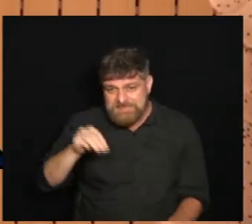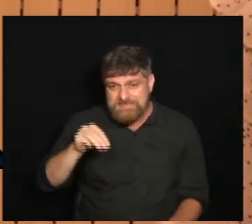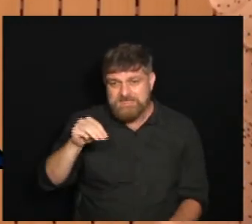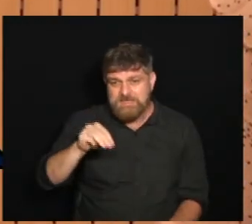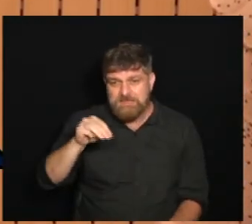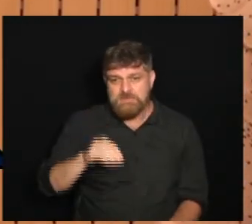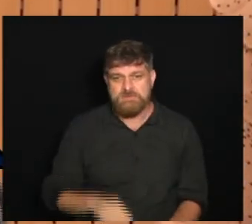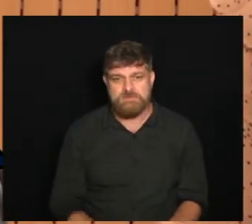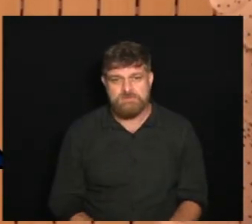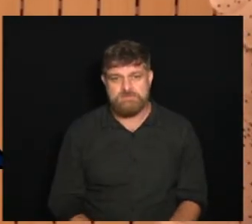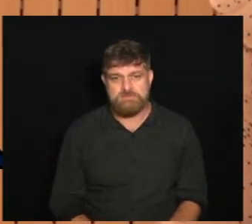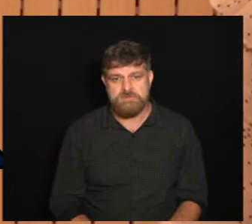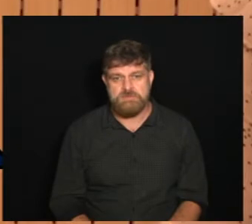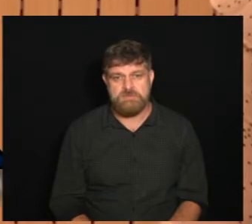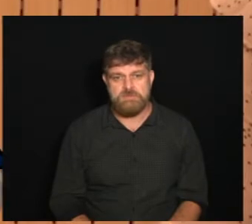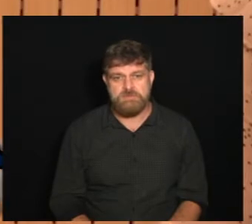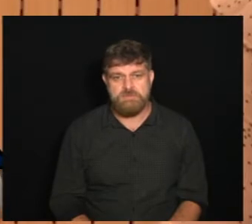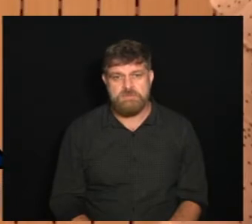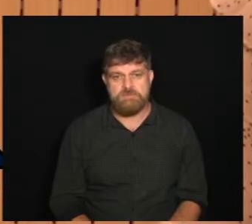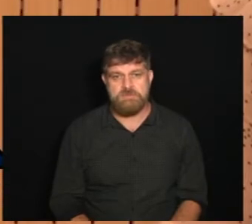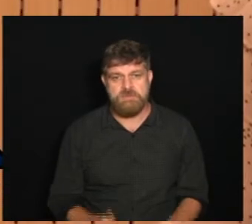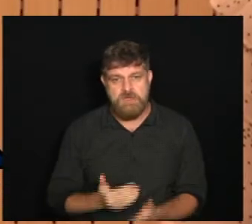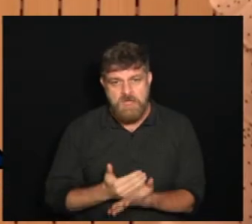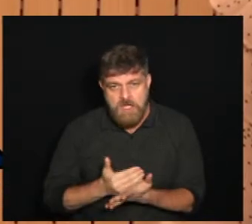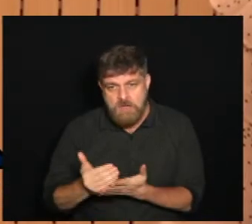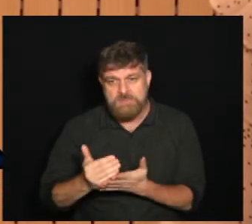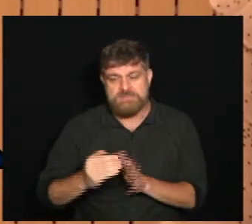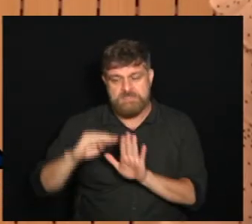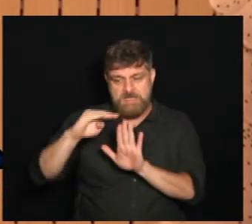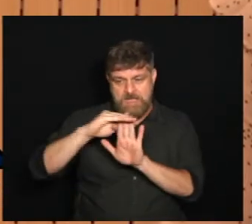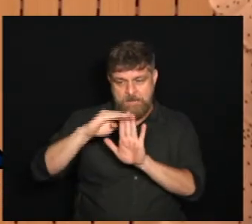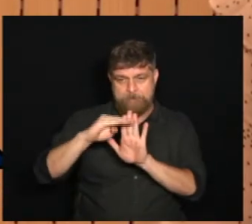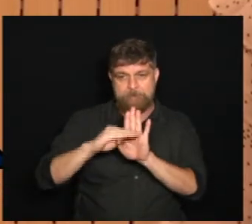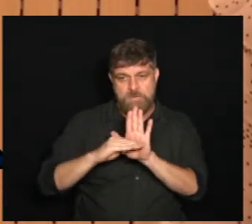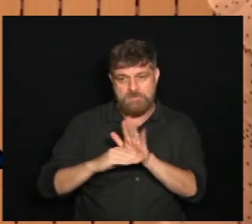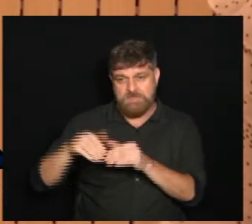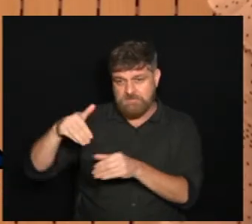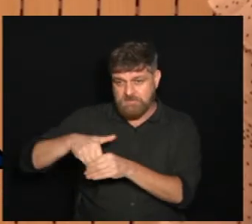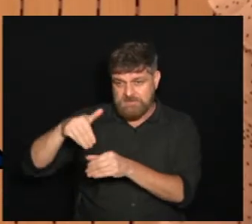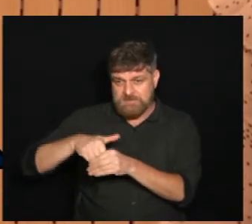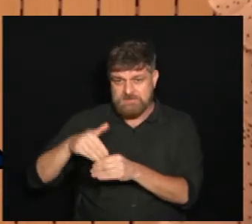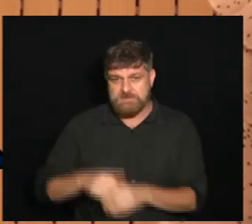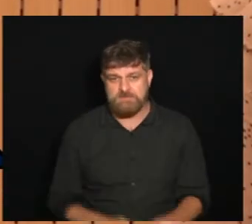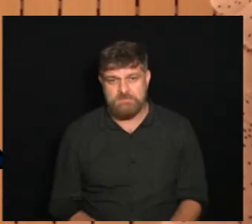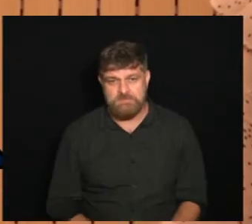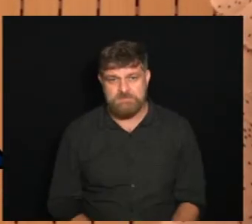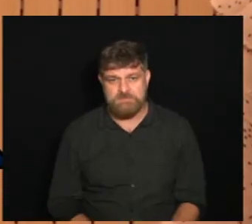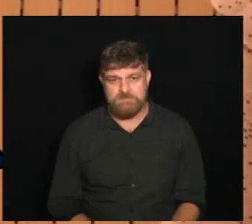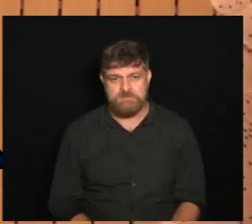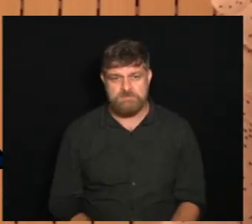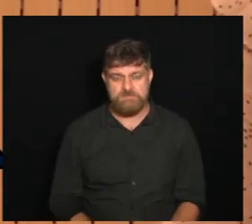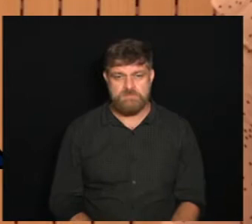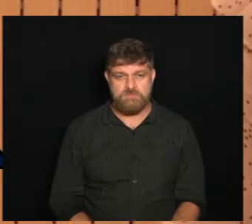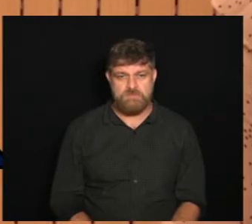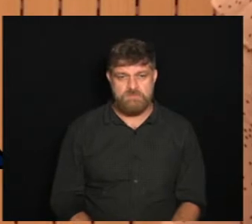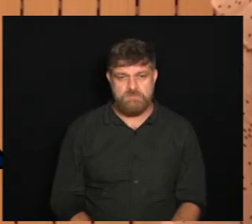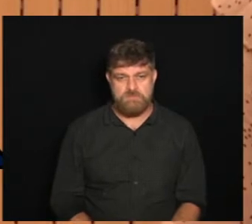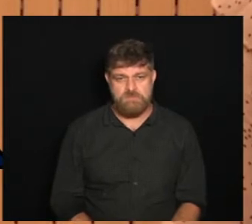regimental para o início da ordem do dia. E como na ordem do dia talvez não